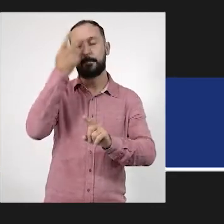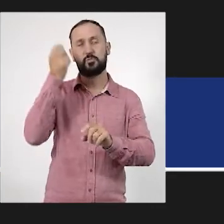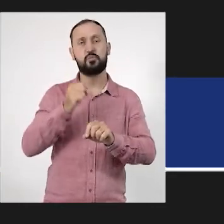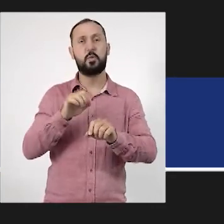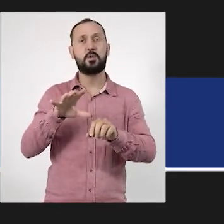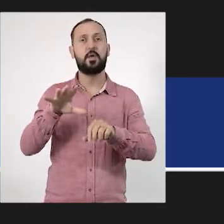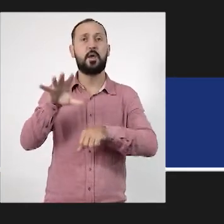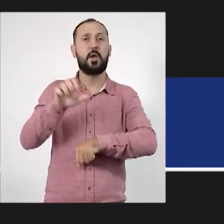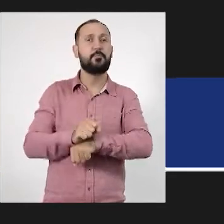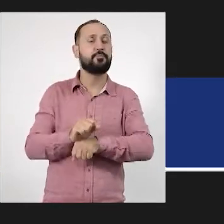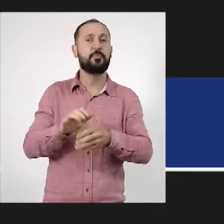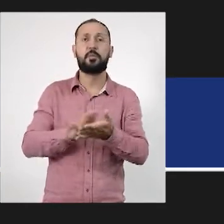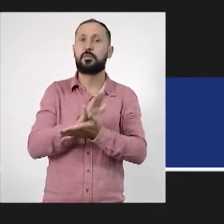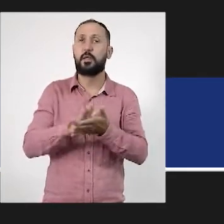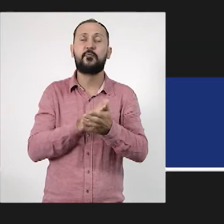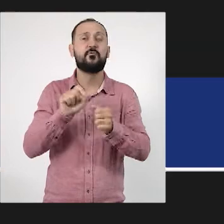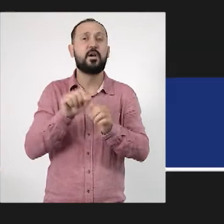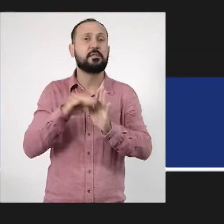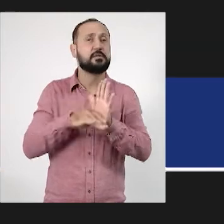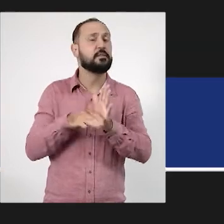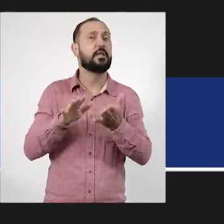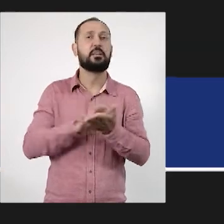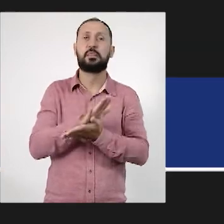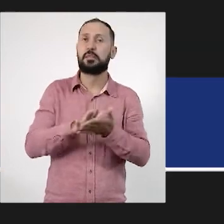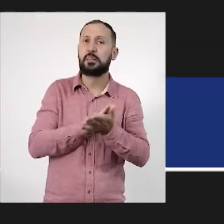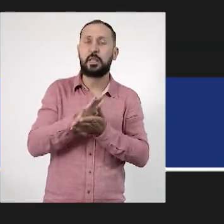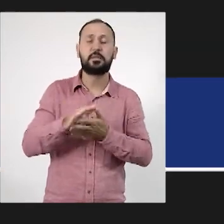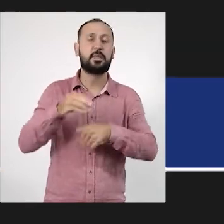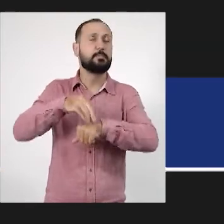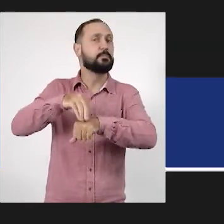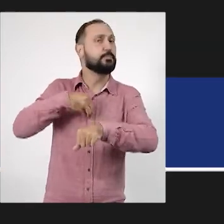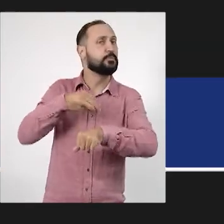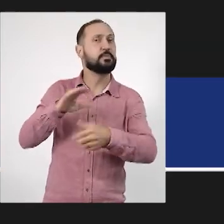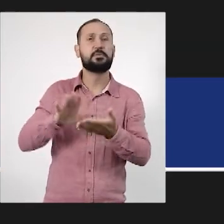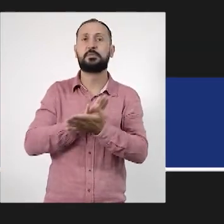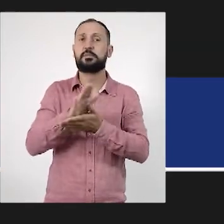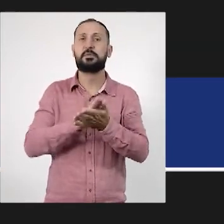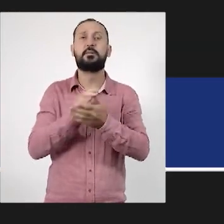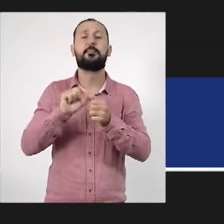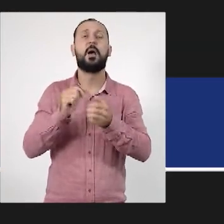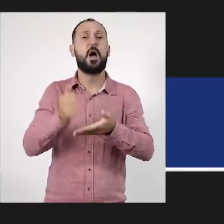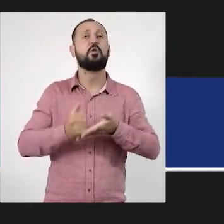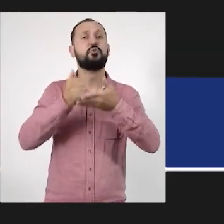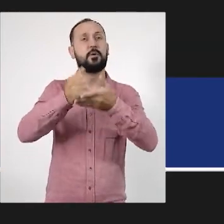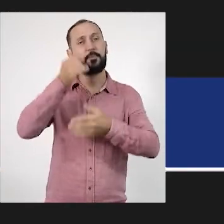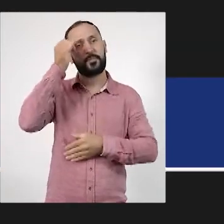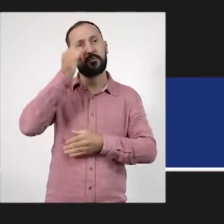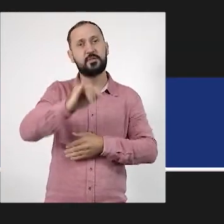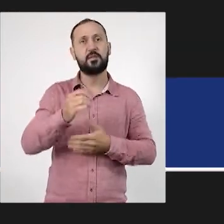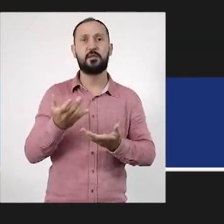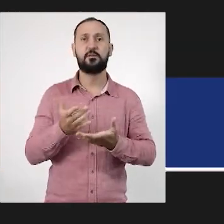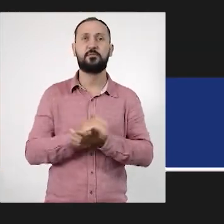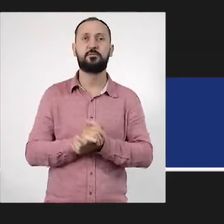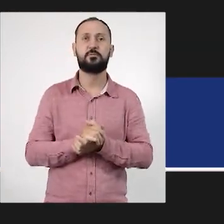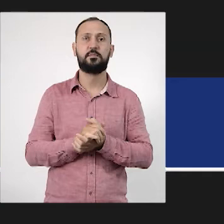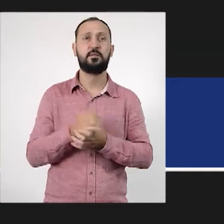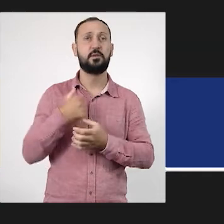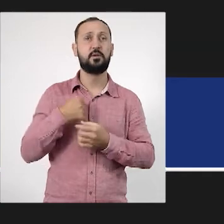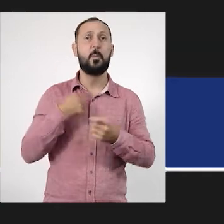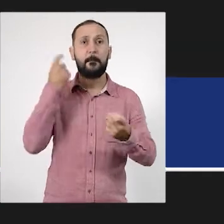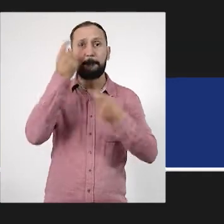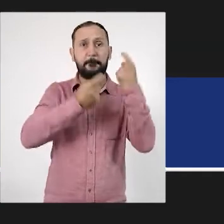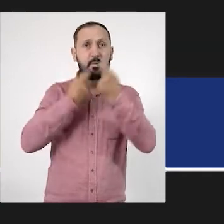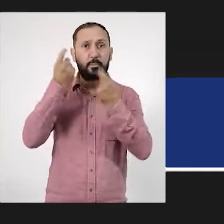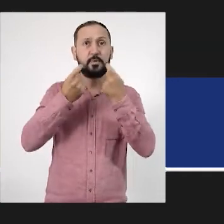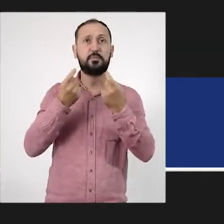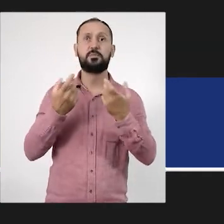novos contaminados. E não passa nenhuma ação efetiva. Não passa nada relacionado ao combate. Eu vejo isso como